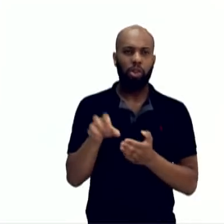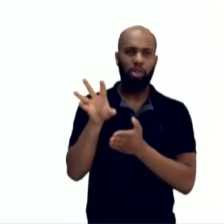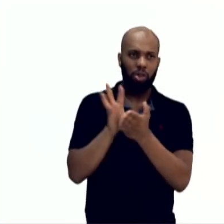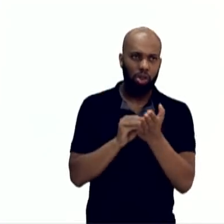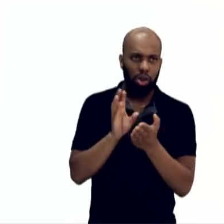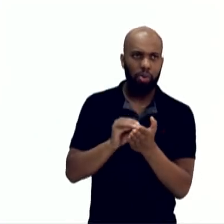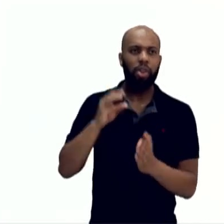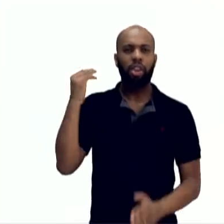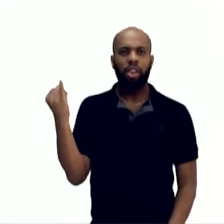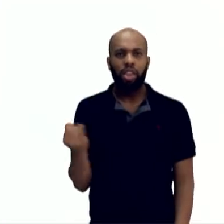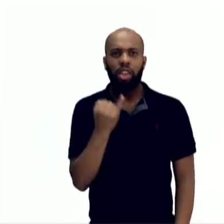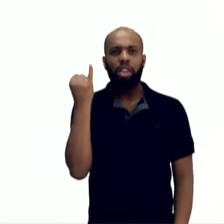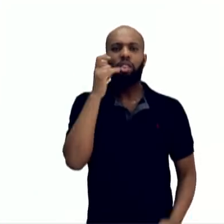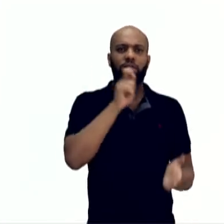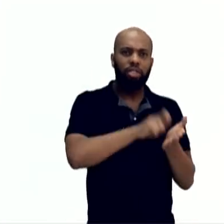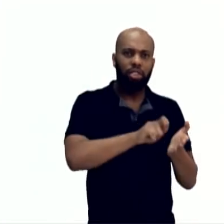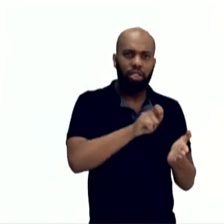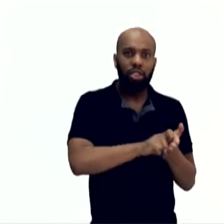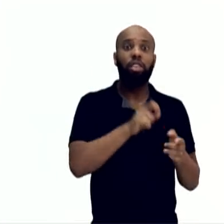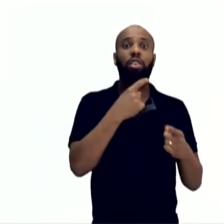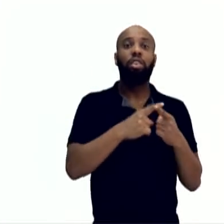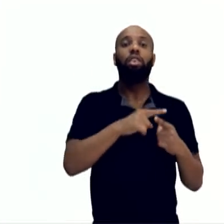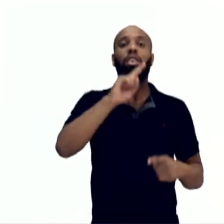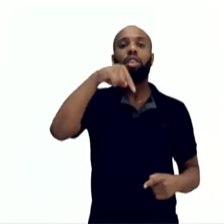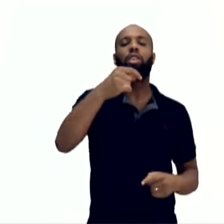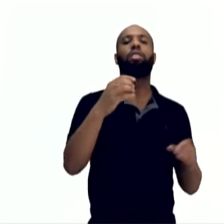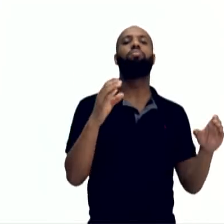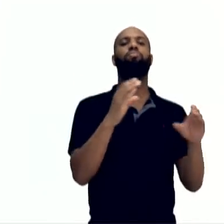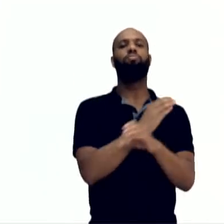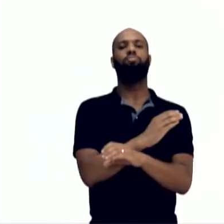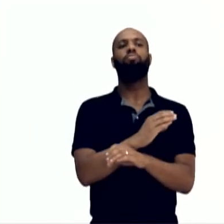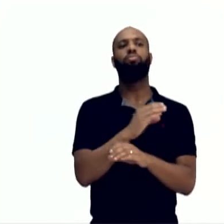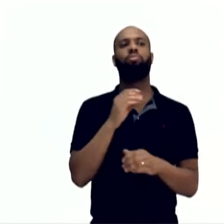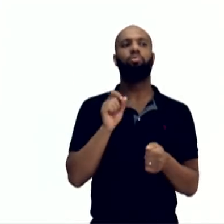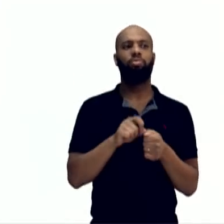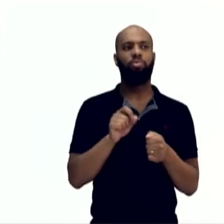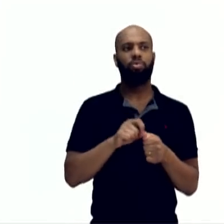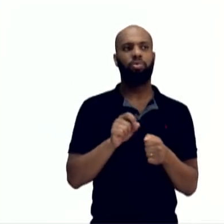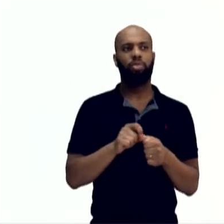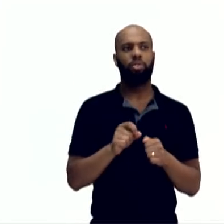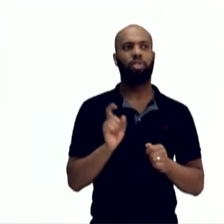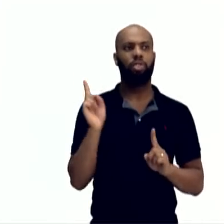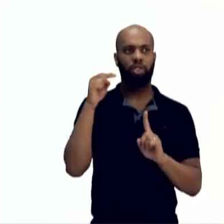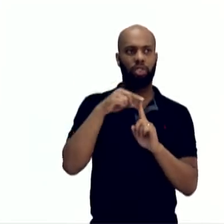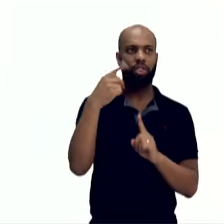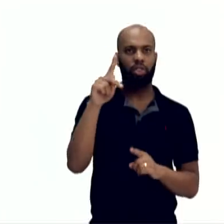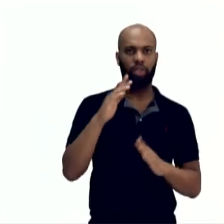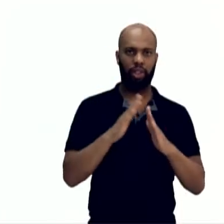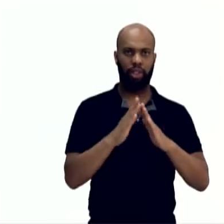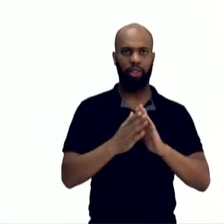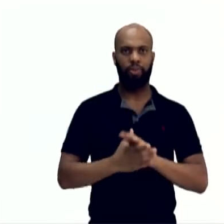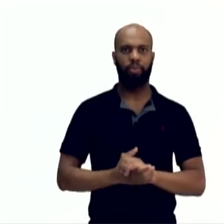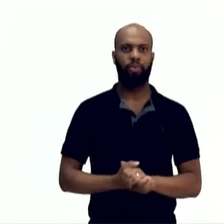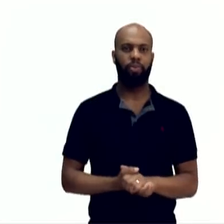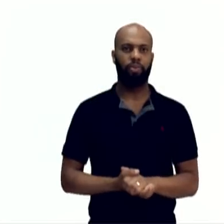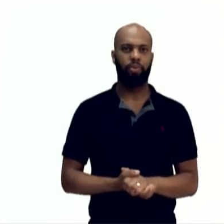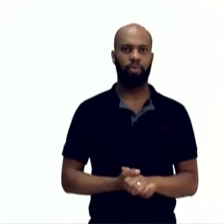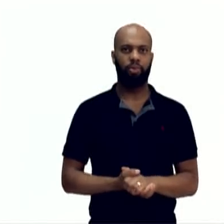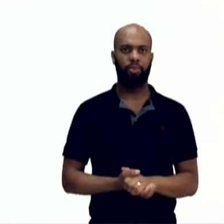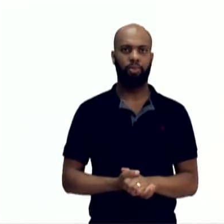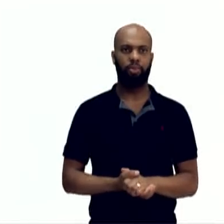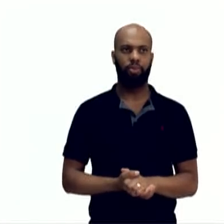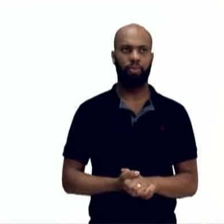É importante que você registre para depois você concluir um pouquinho, né, a ideia em casa. Vamos